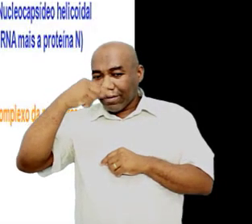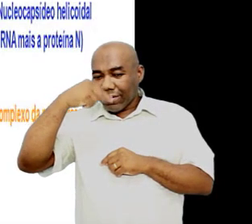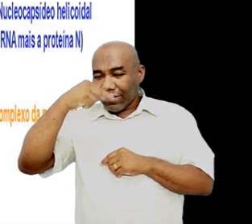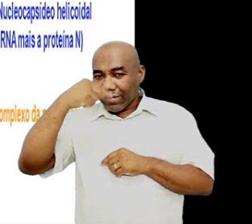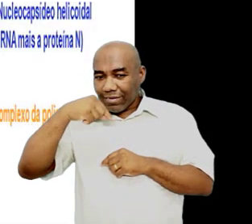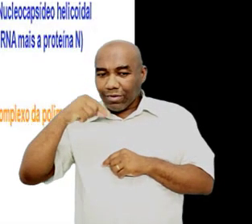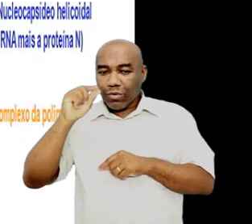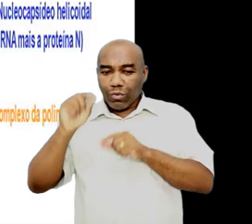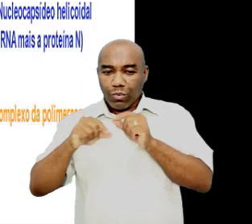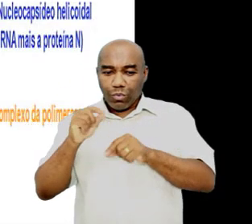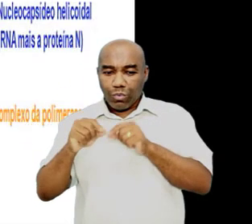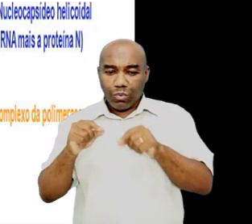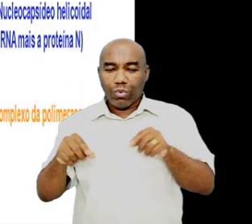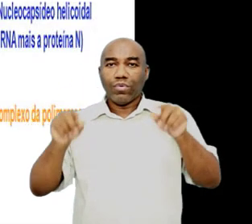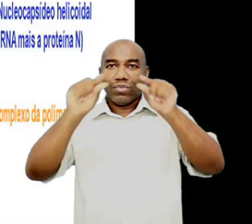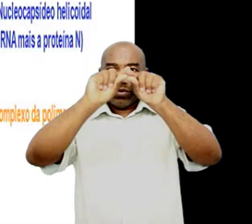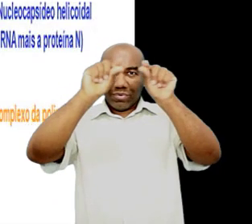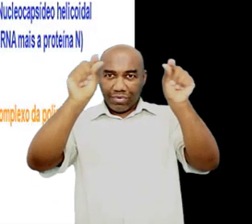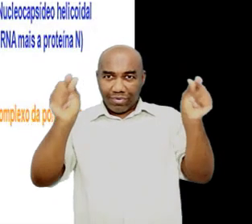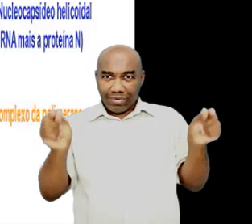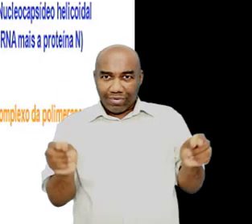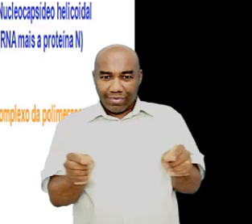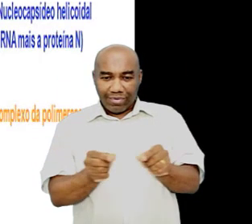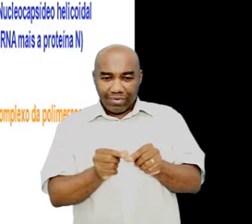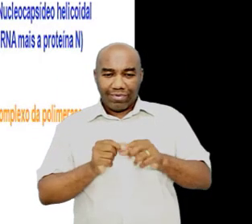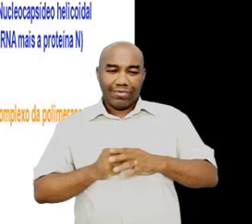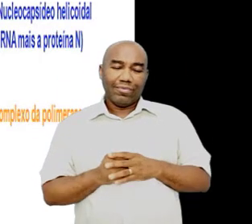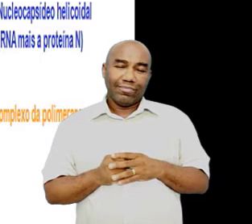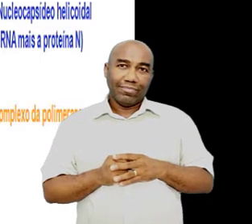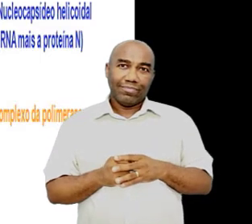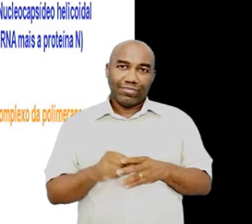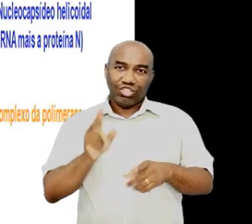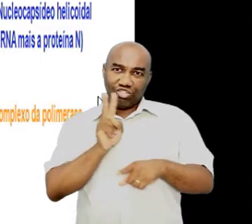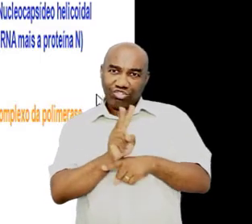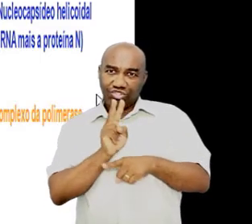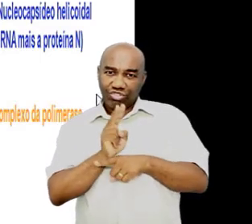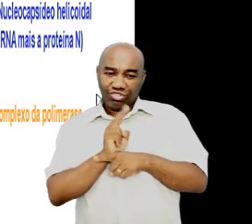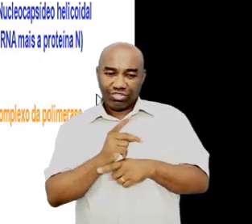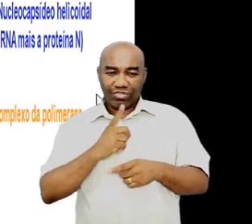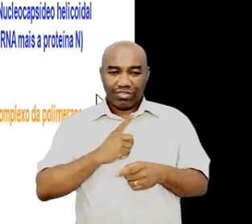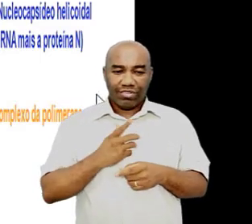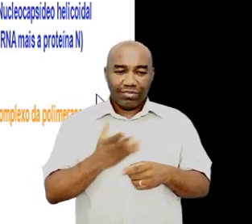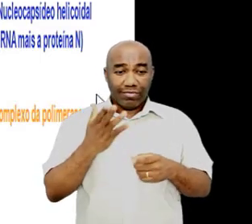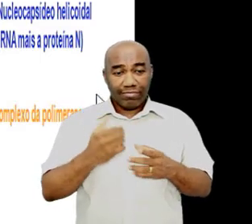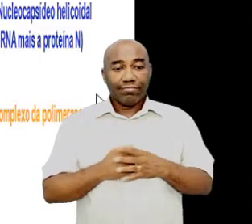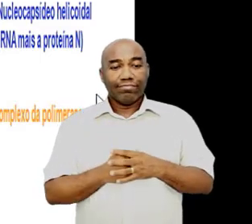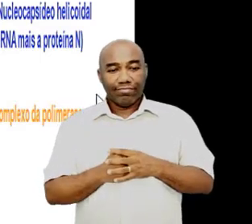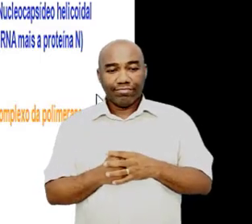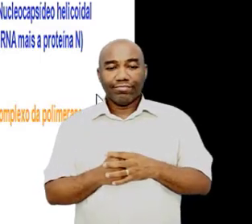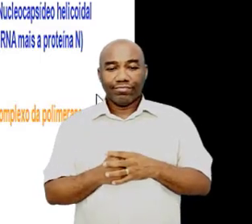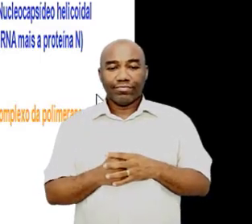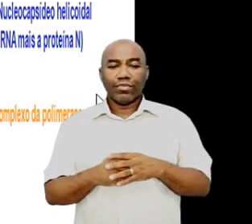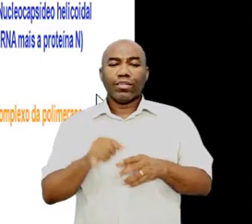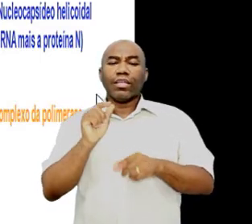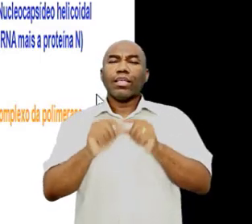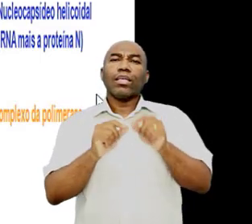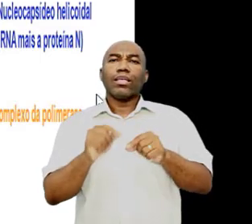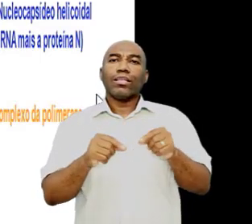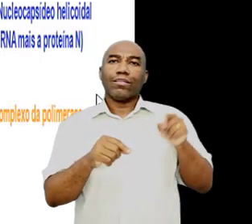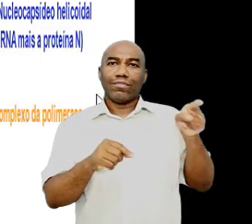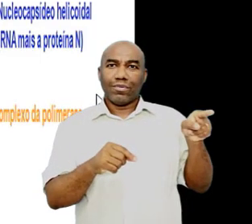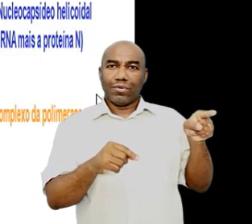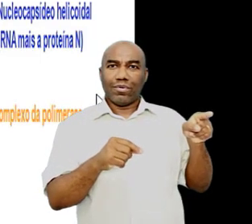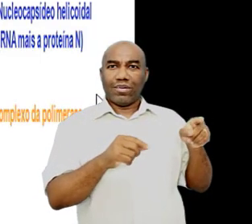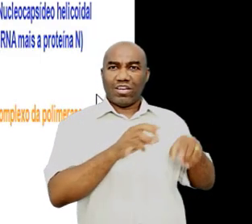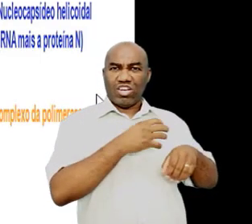é um vírus capsulado. Sabe qual que é interessante você saber? Esse vírus da raiva,